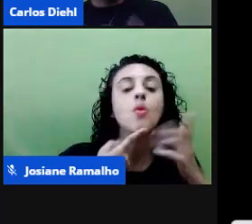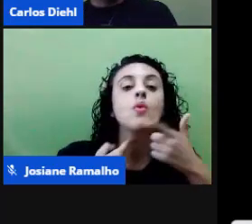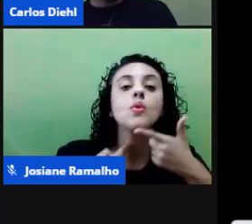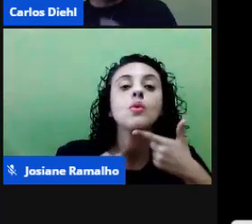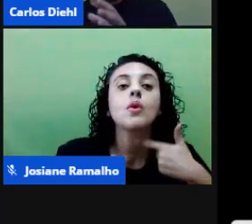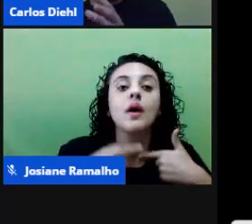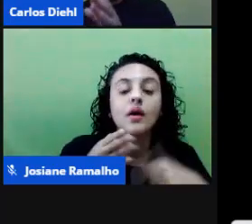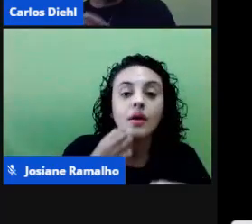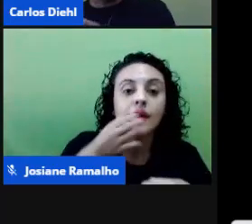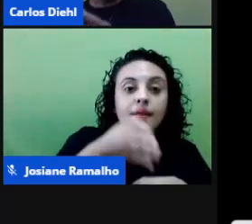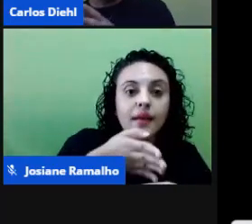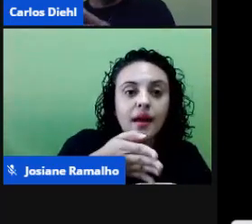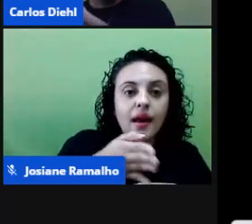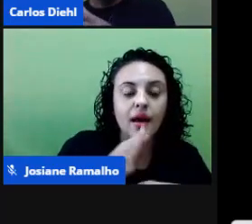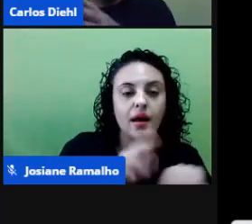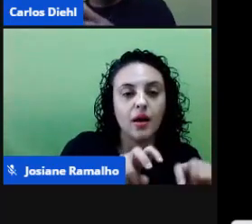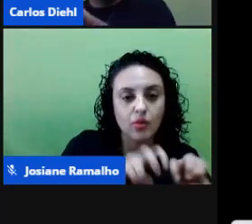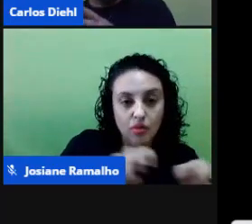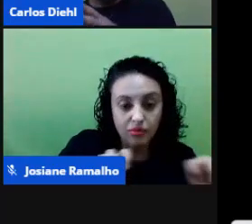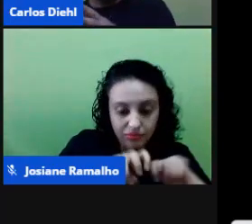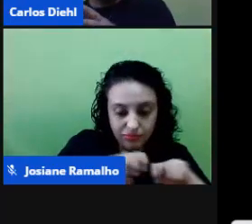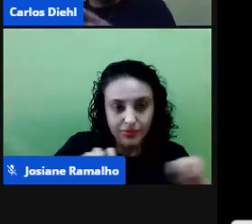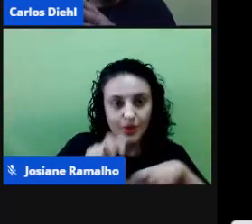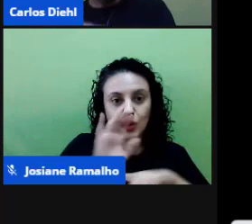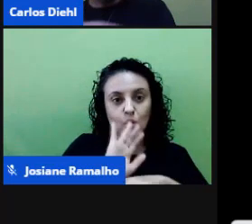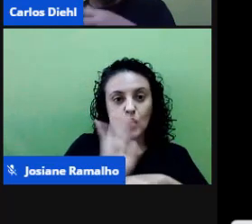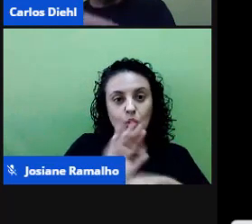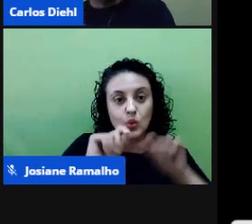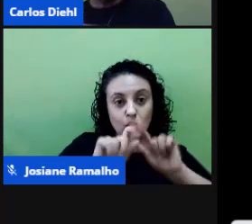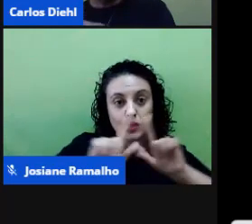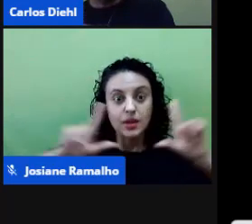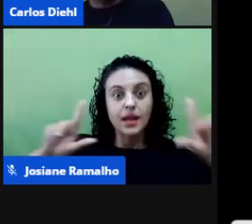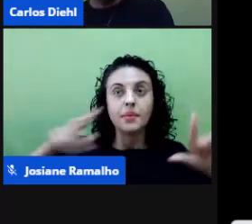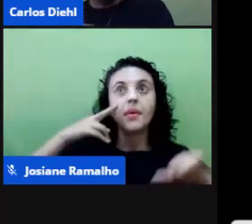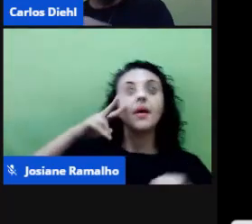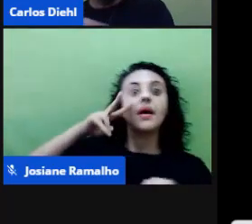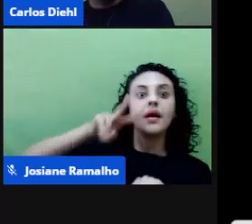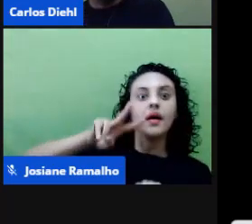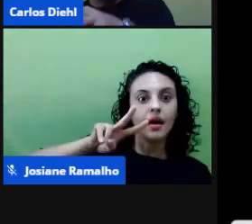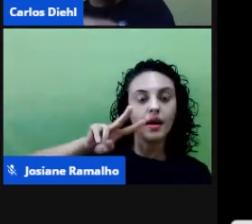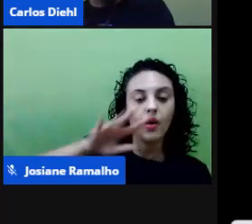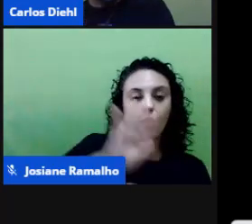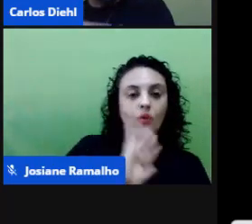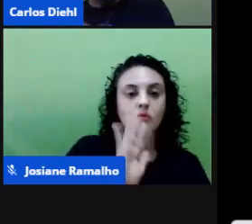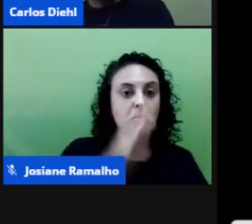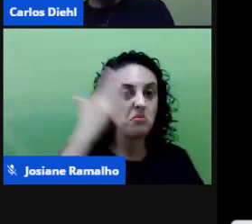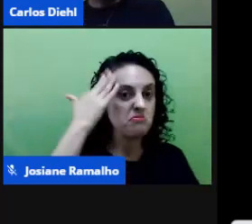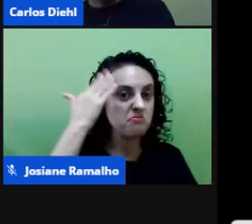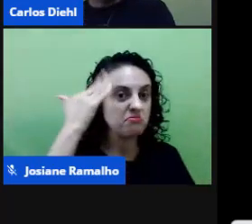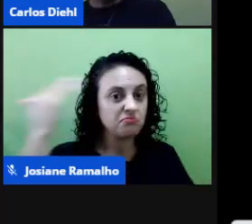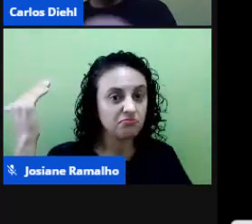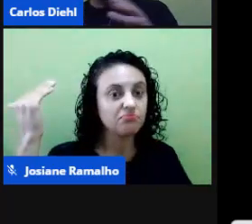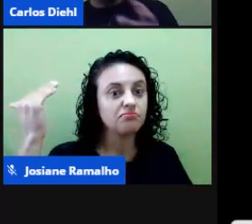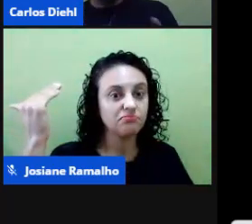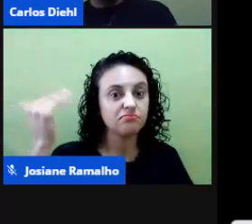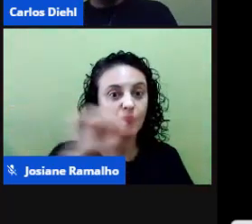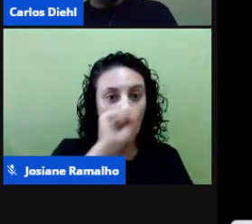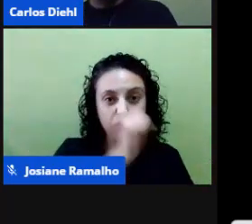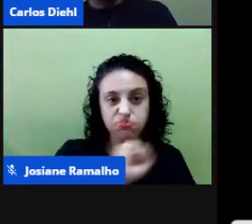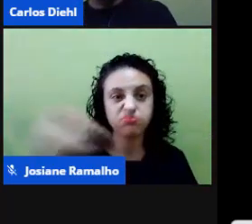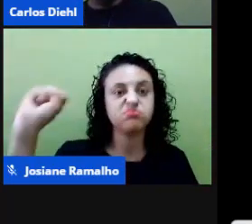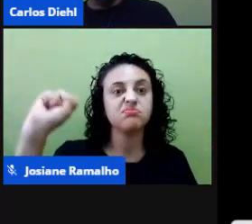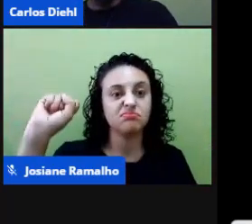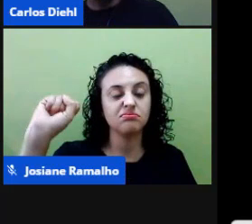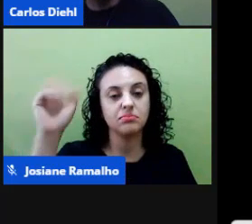por conta de tanta gente que ia, de tanto sucesso que fez esse filme aqui em Mato Grosso do Sul e também